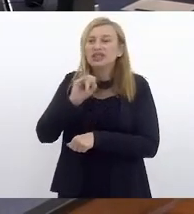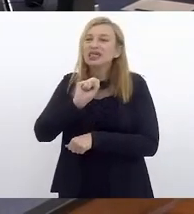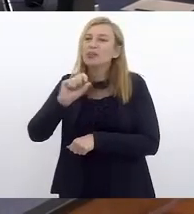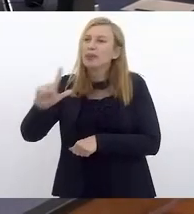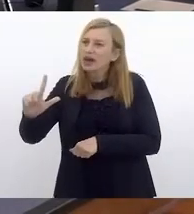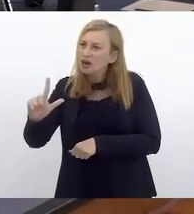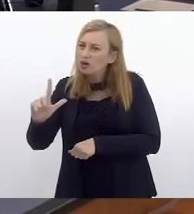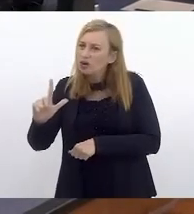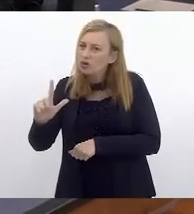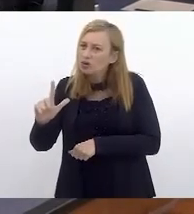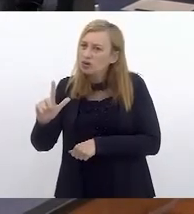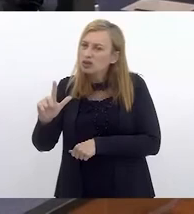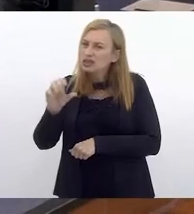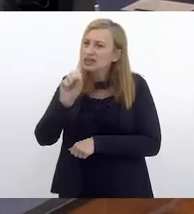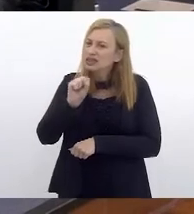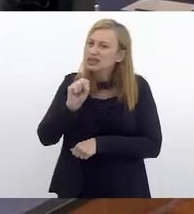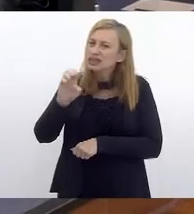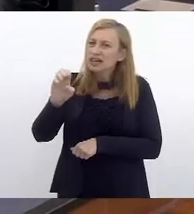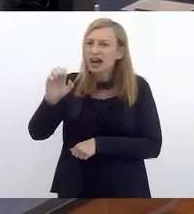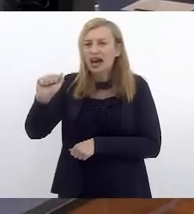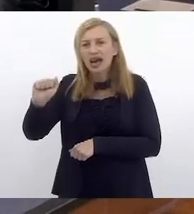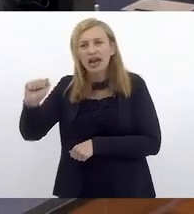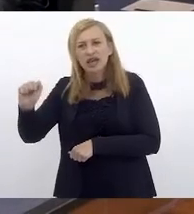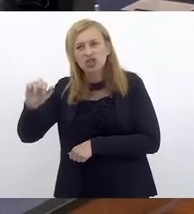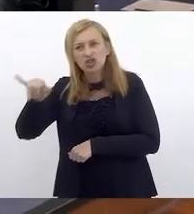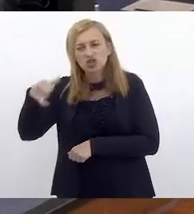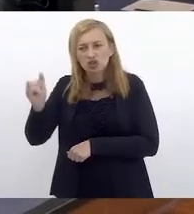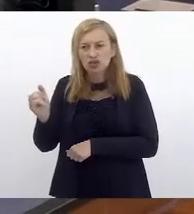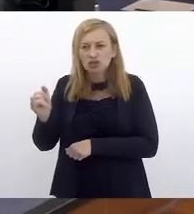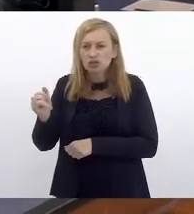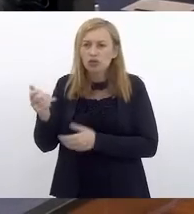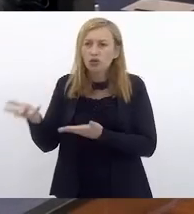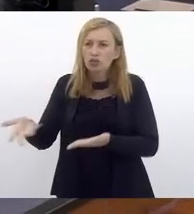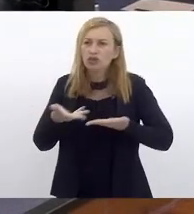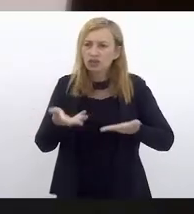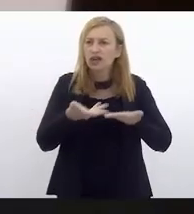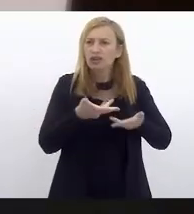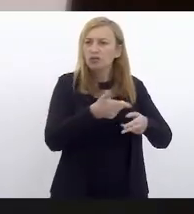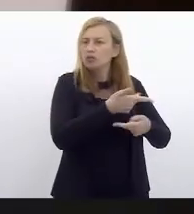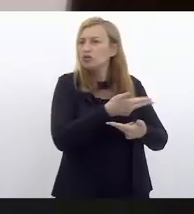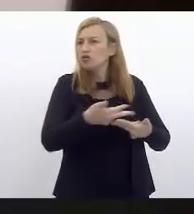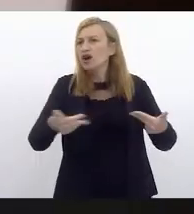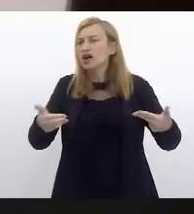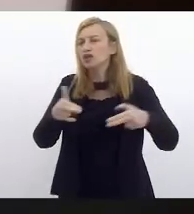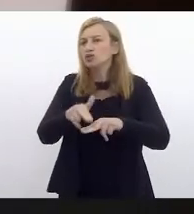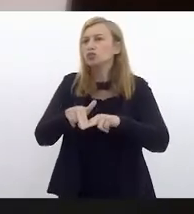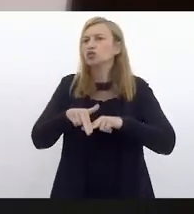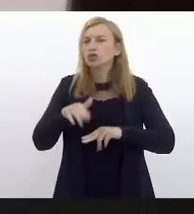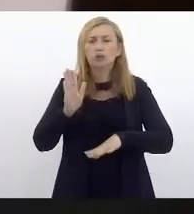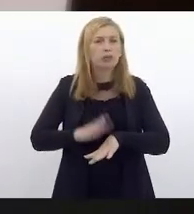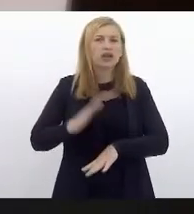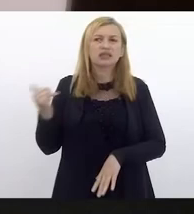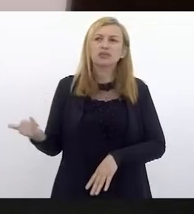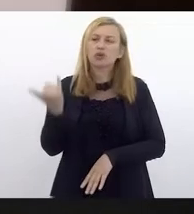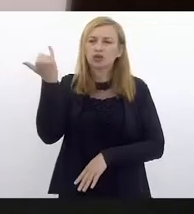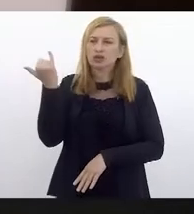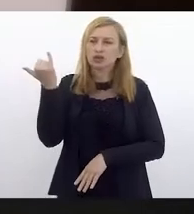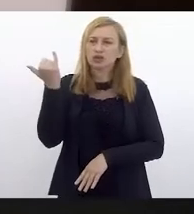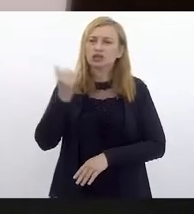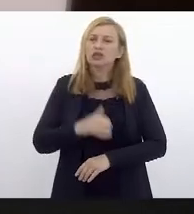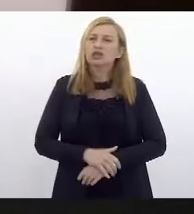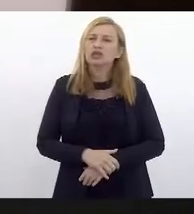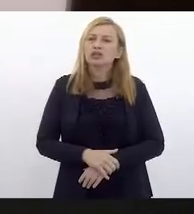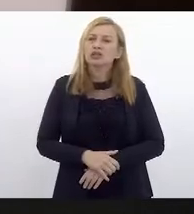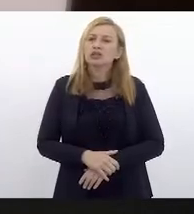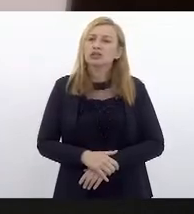Tocha, a CEAERJ foi convidada por muitos motivos, Mas o mais importante